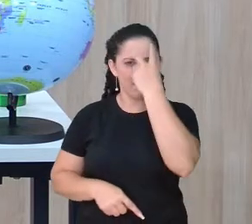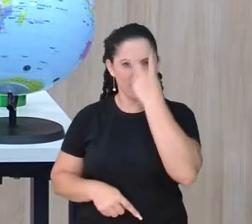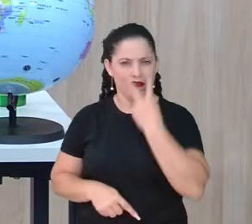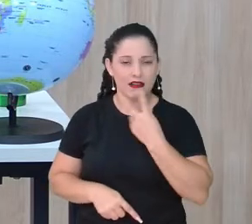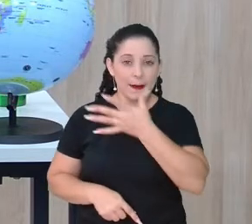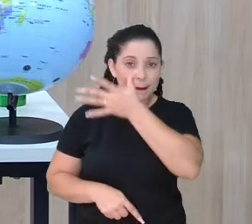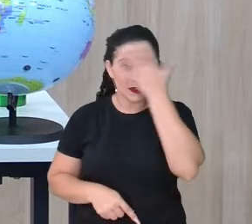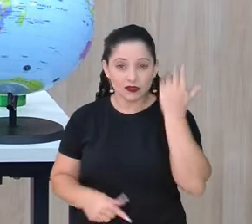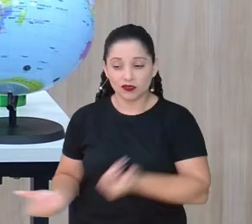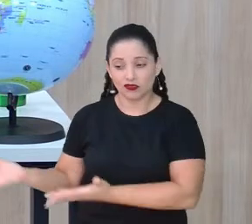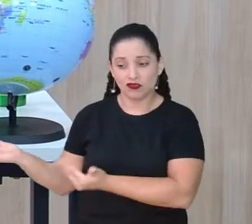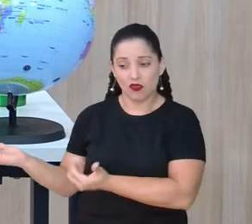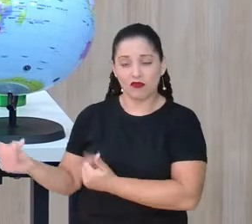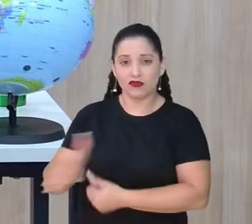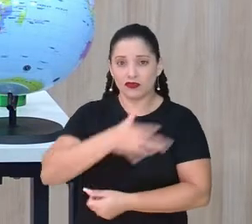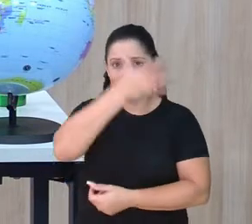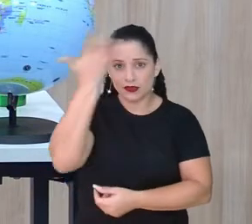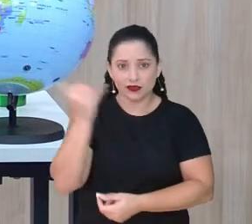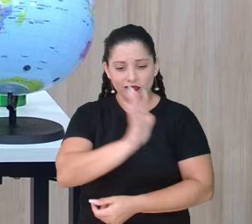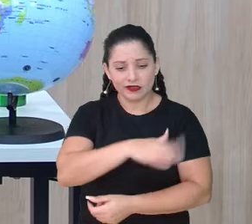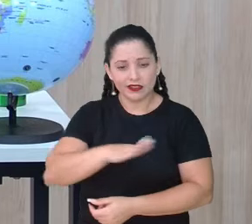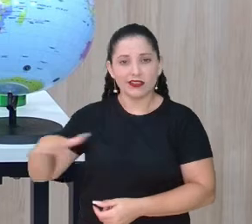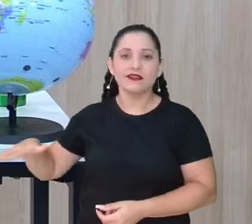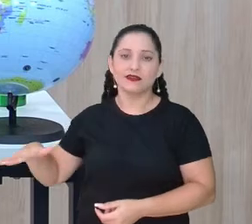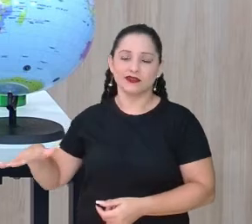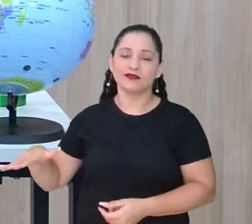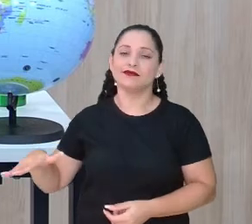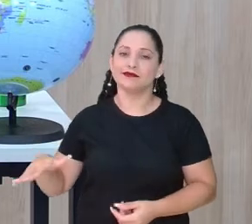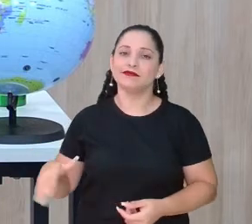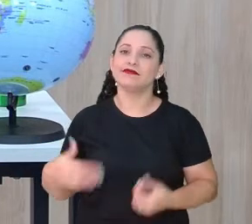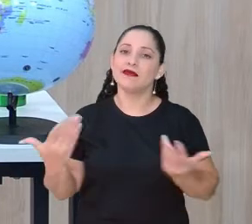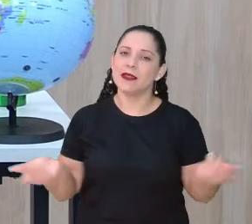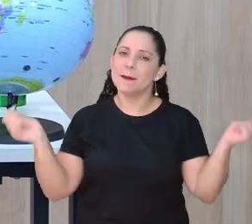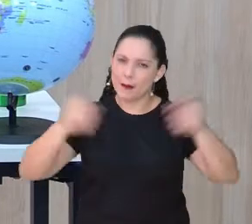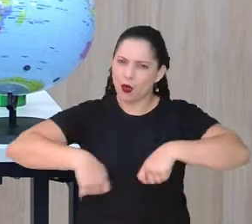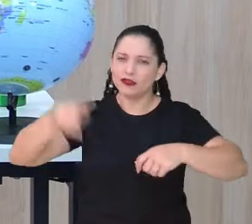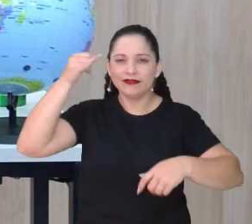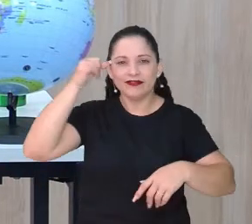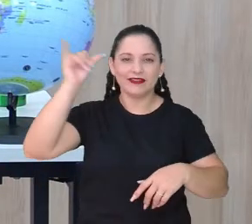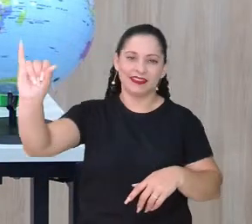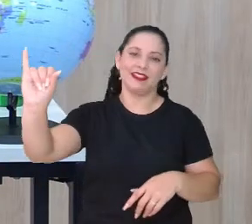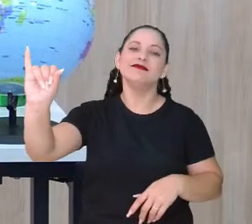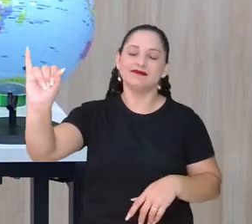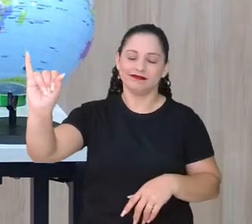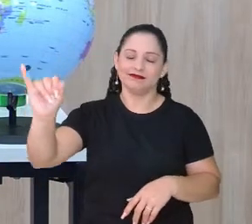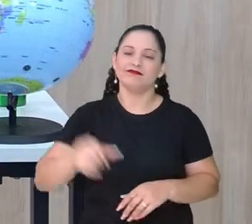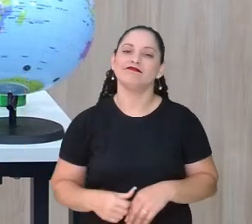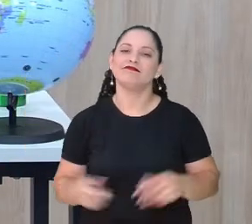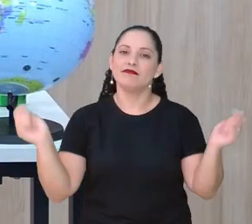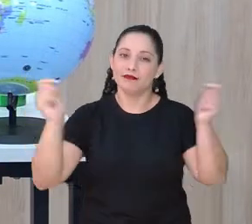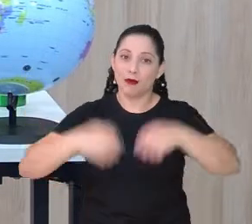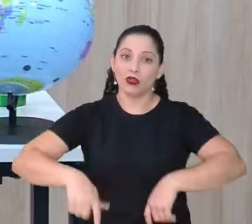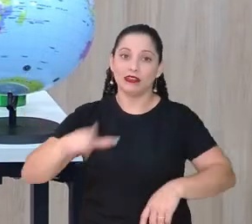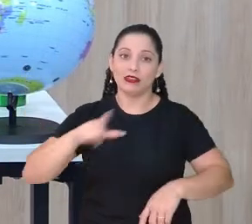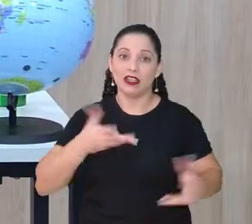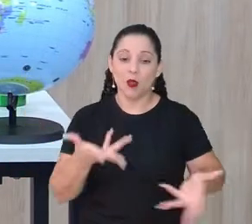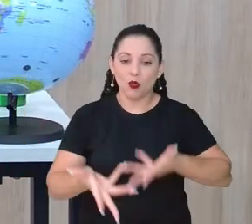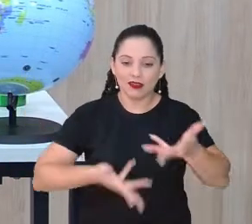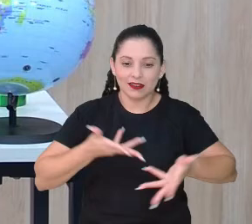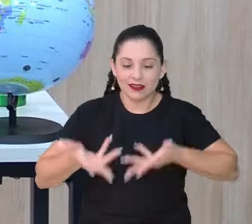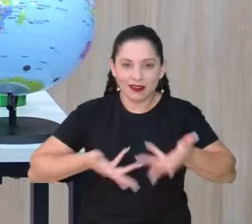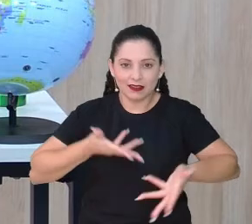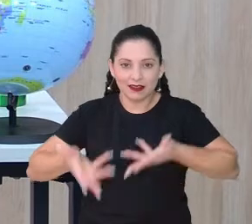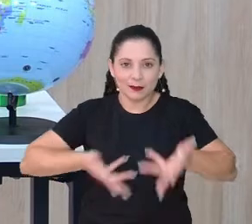de jovem, de criança, que tudo isso aí ele pode ser combatido, ou pode acontecer uma reabilitação,